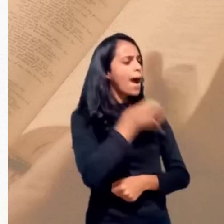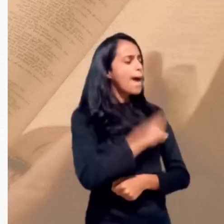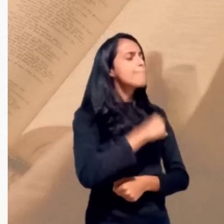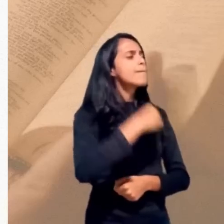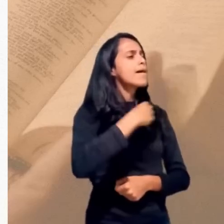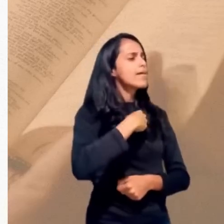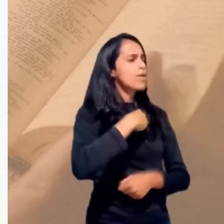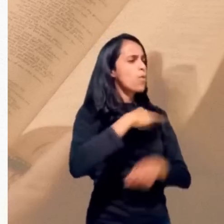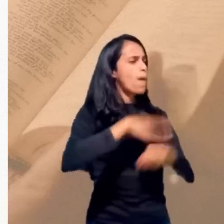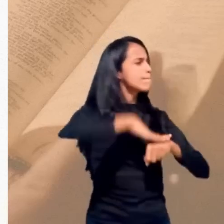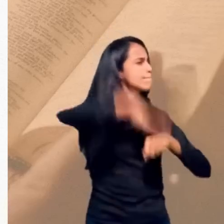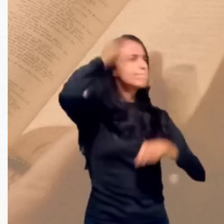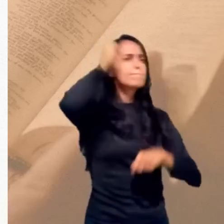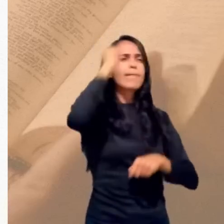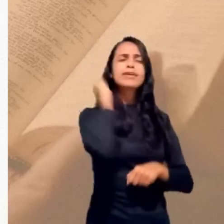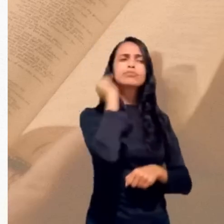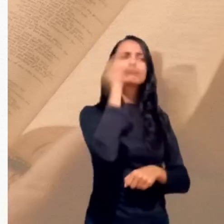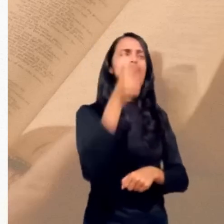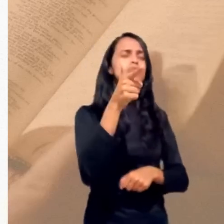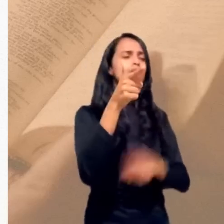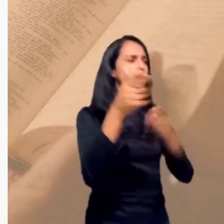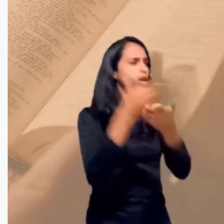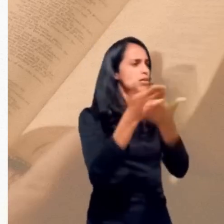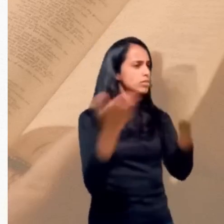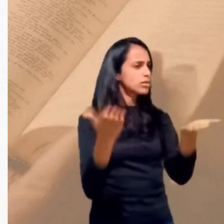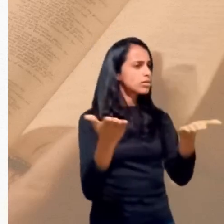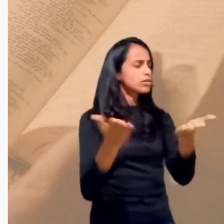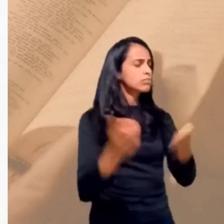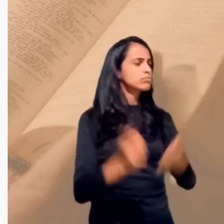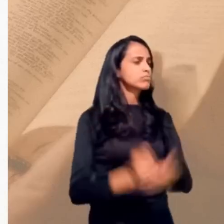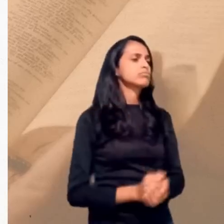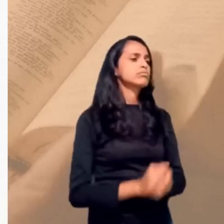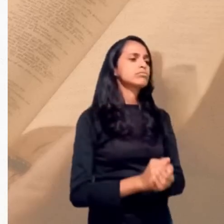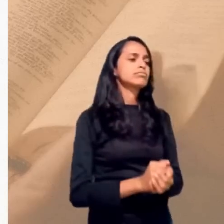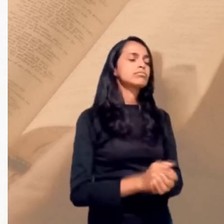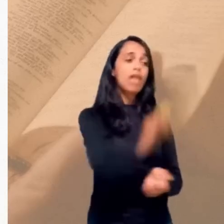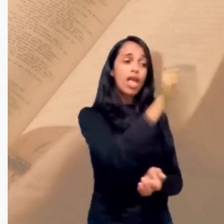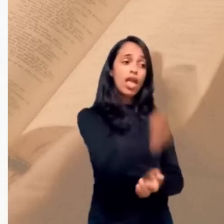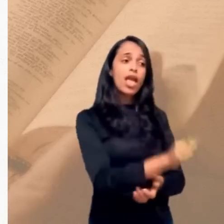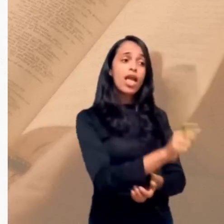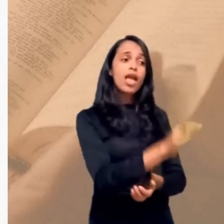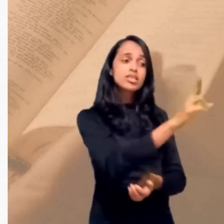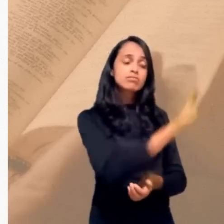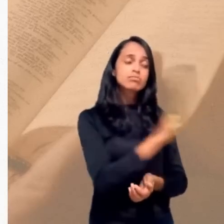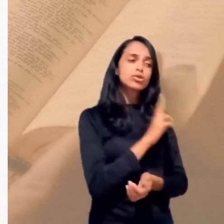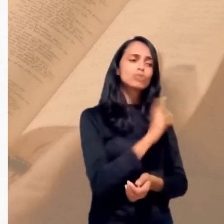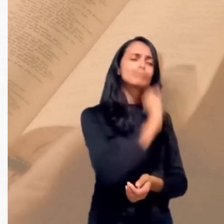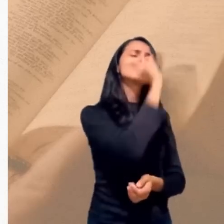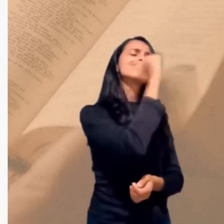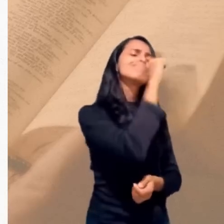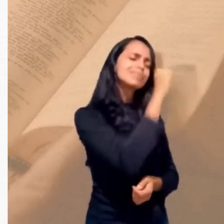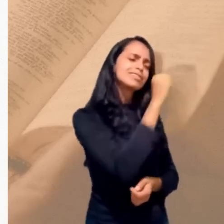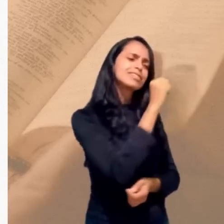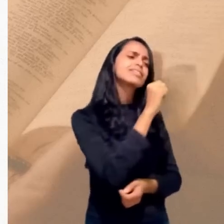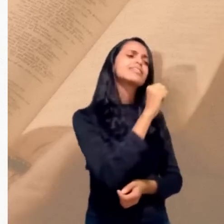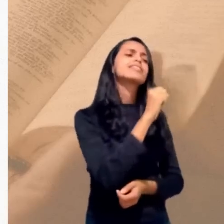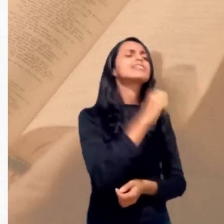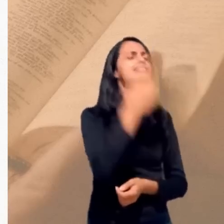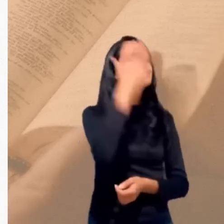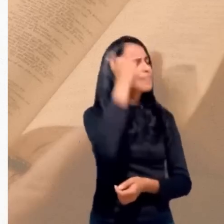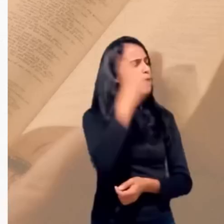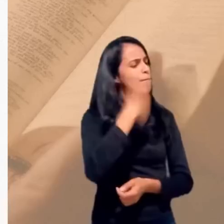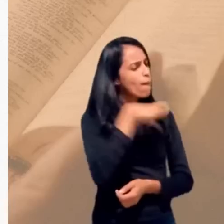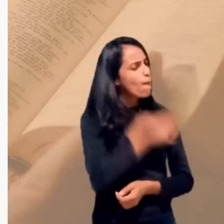Ele respondeu: Sim, Senhor, tu sabes que te amo.